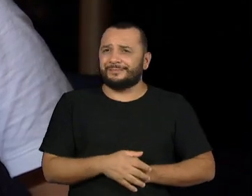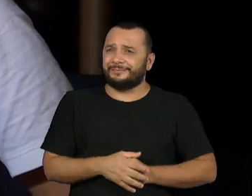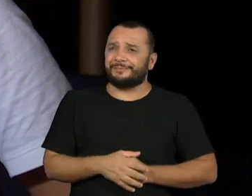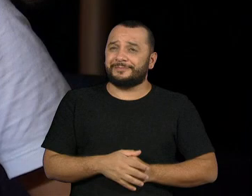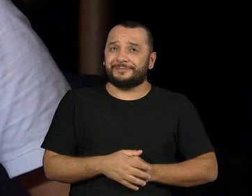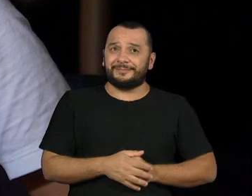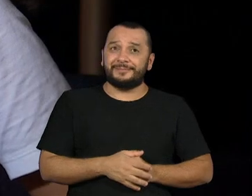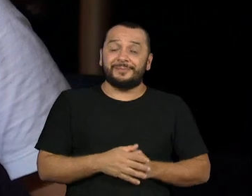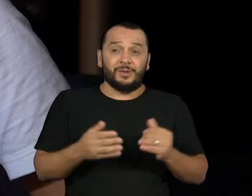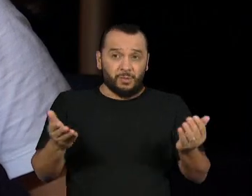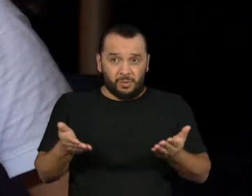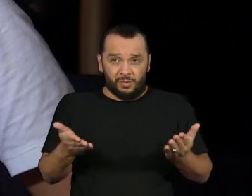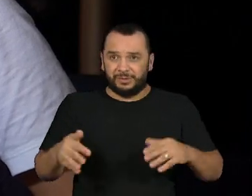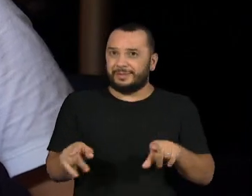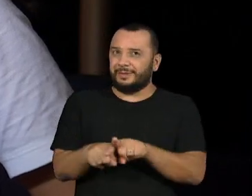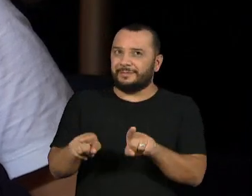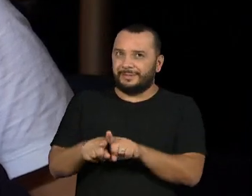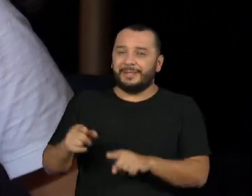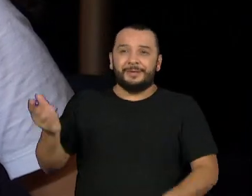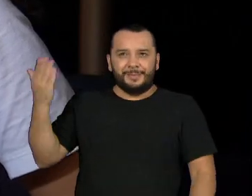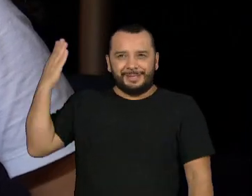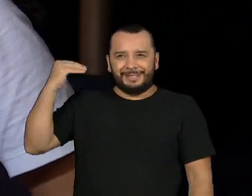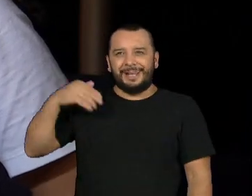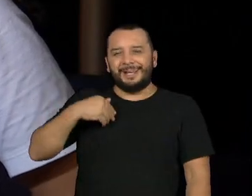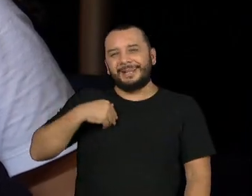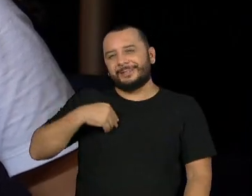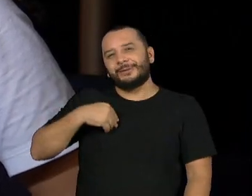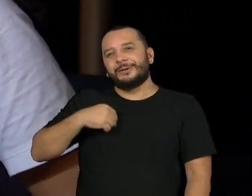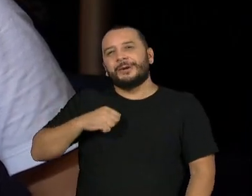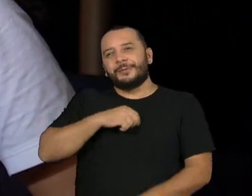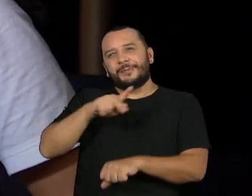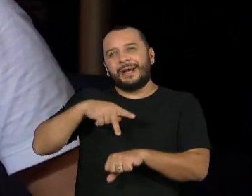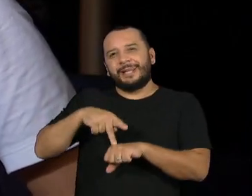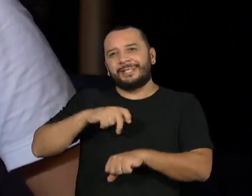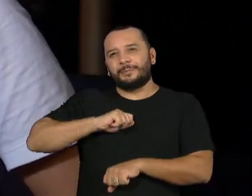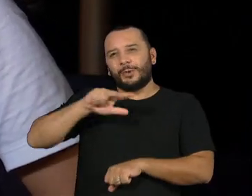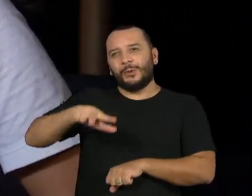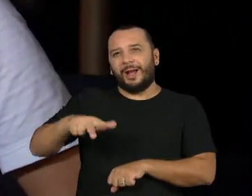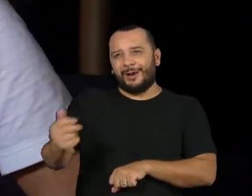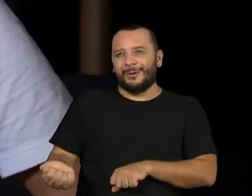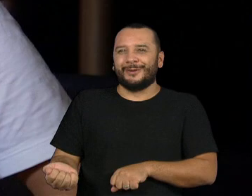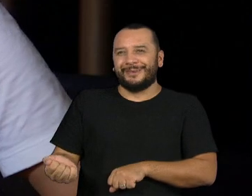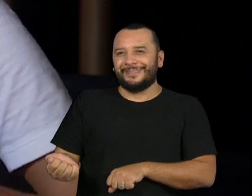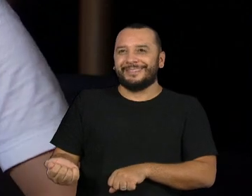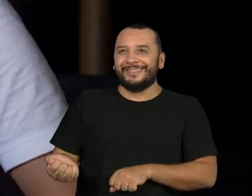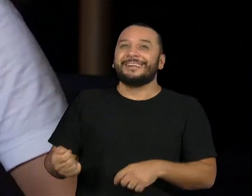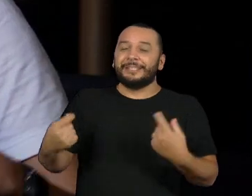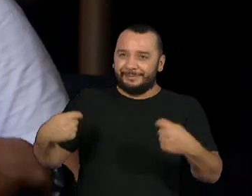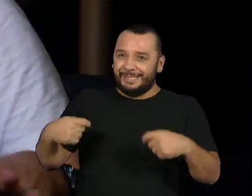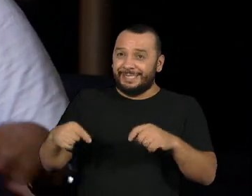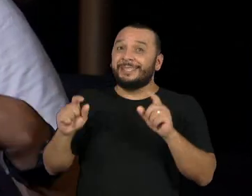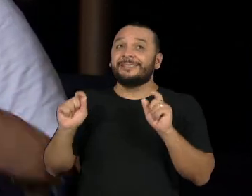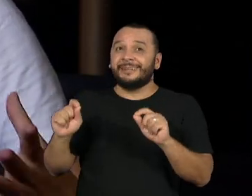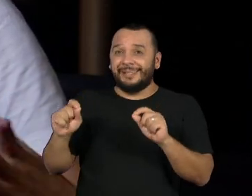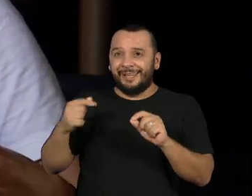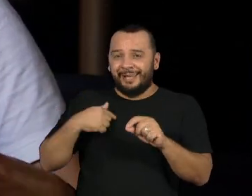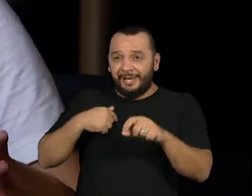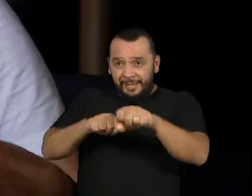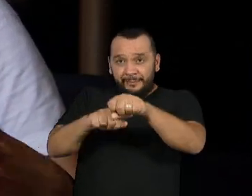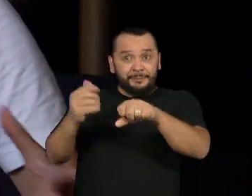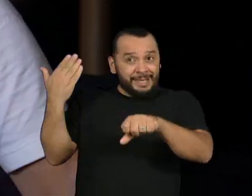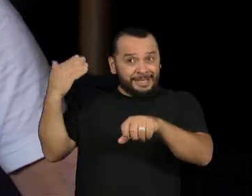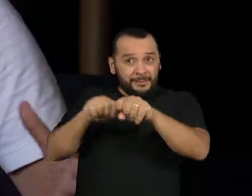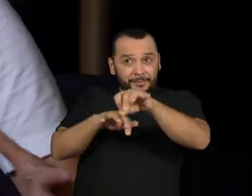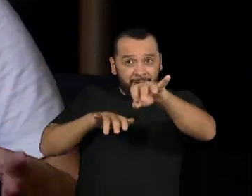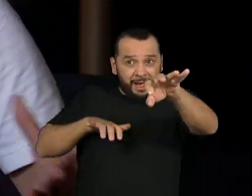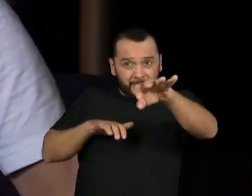né, mas também no passado, assim como os portugueses, a gente precisa dessas ferramentas de